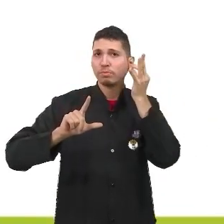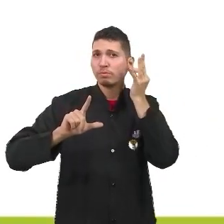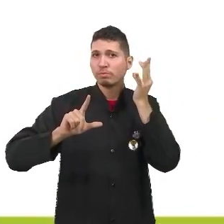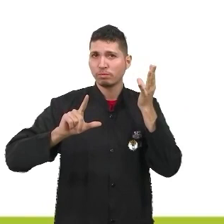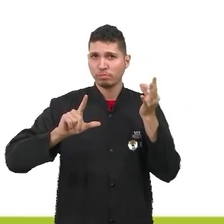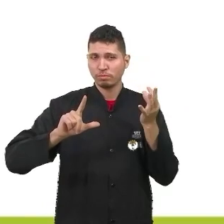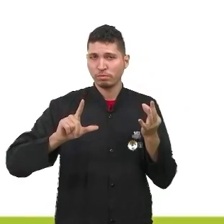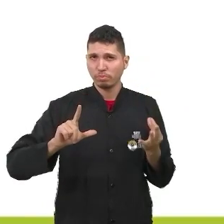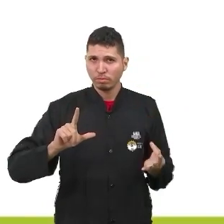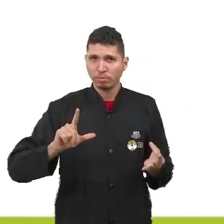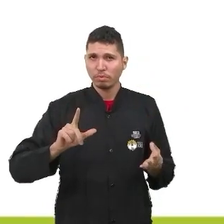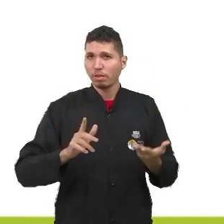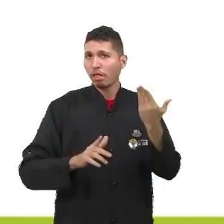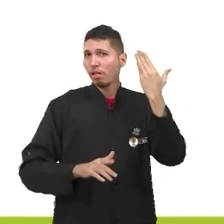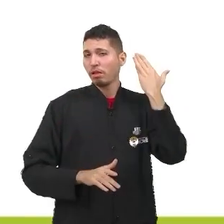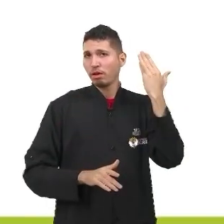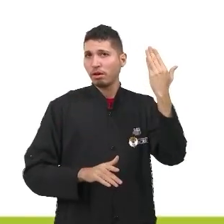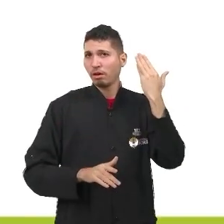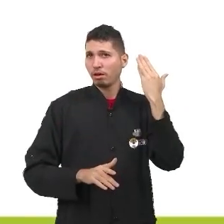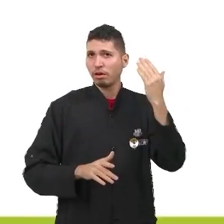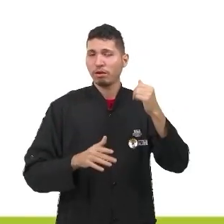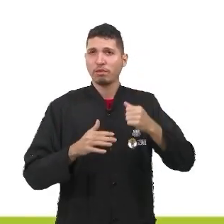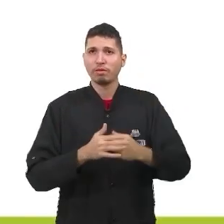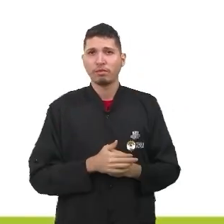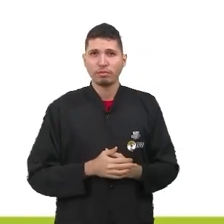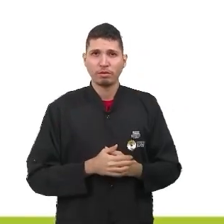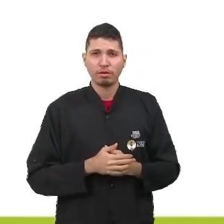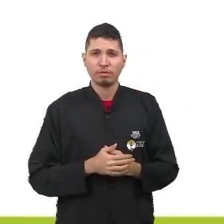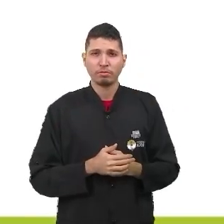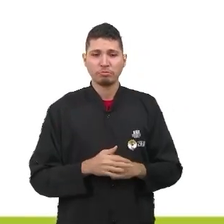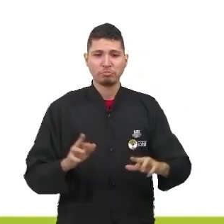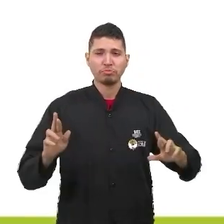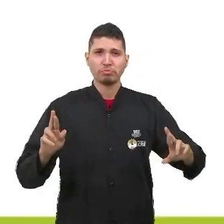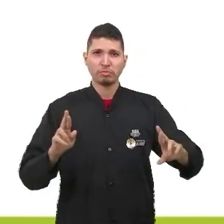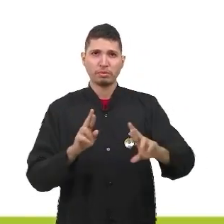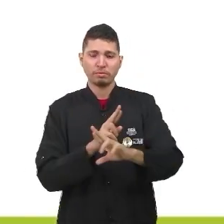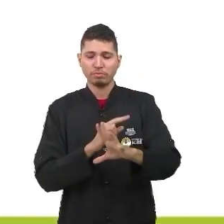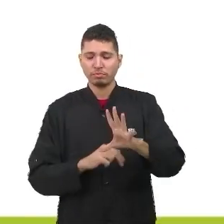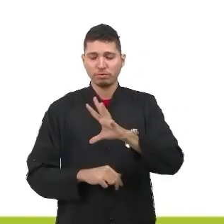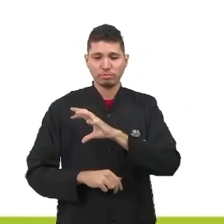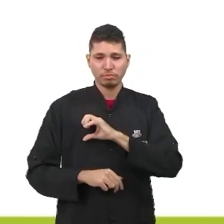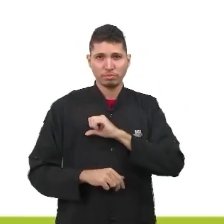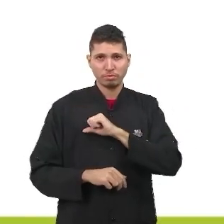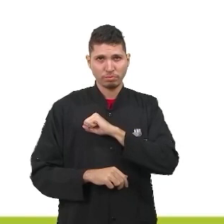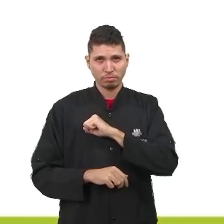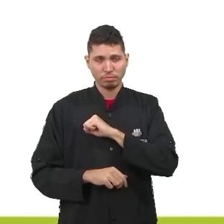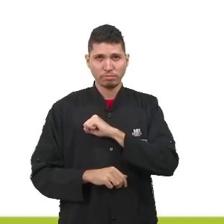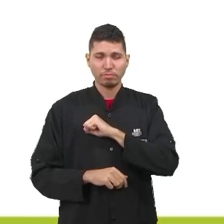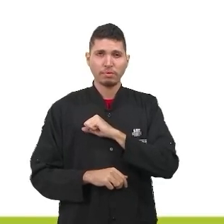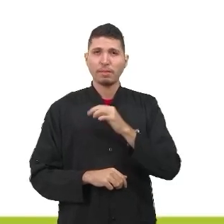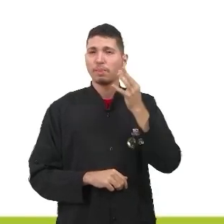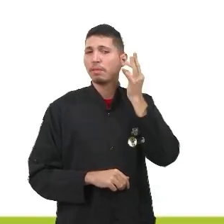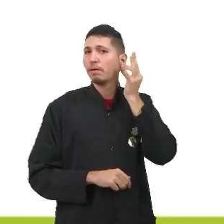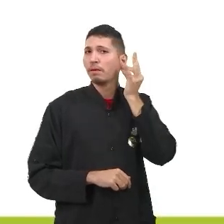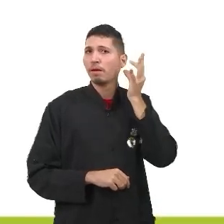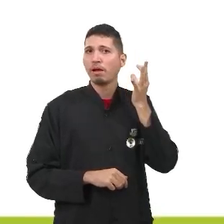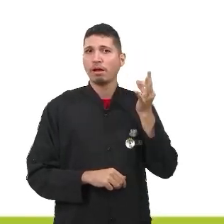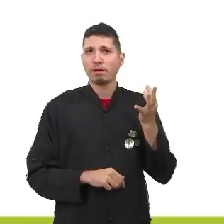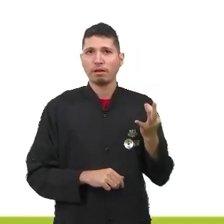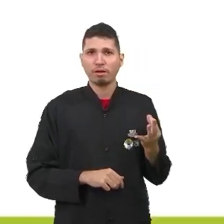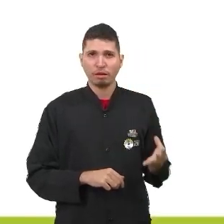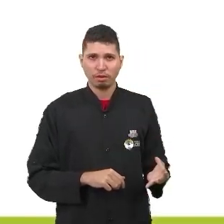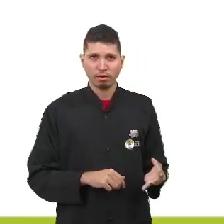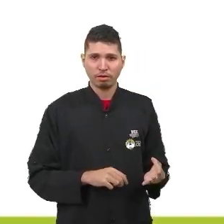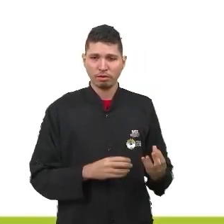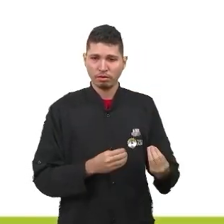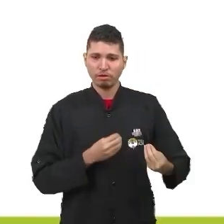na época, né, eles eram ali, tinham a sua relação amorosa, né? Então, a Tarsila do Amaral entregou o